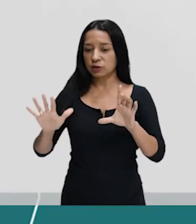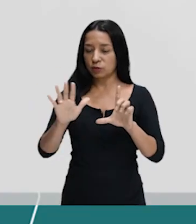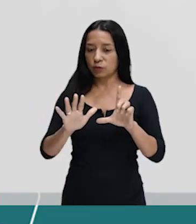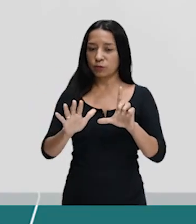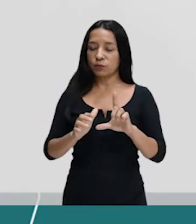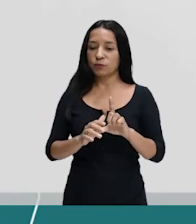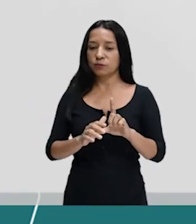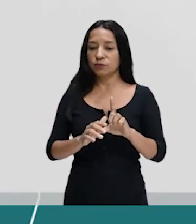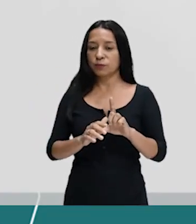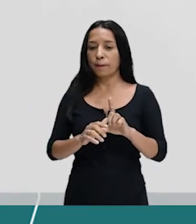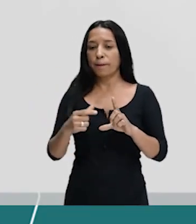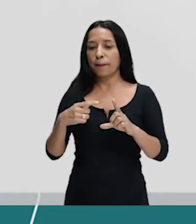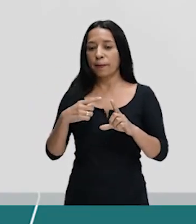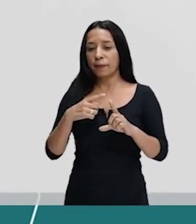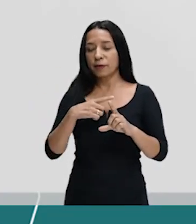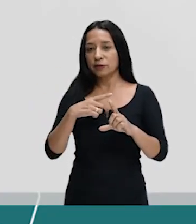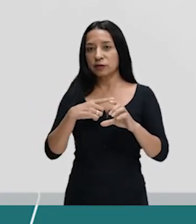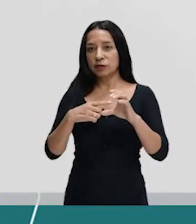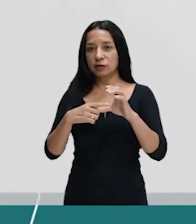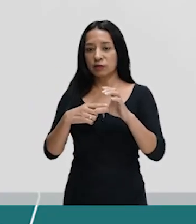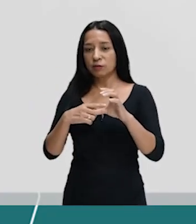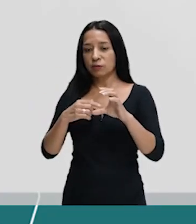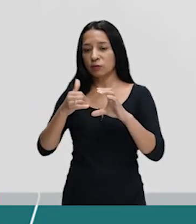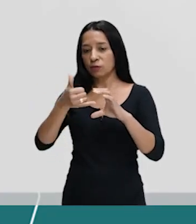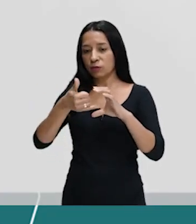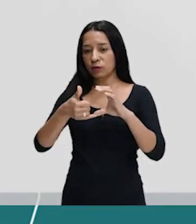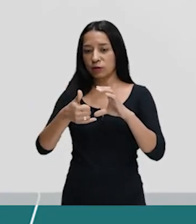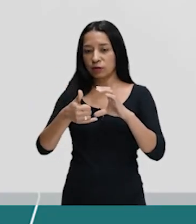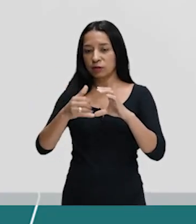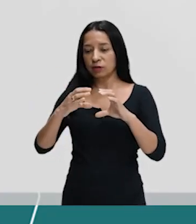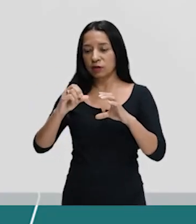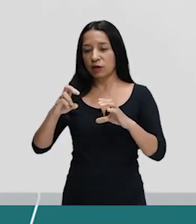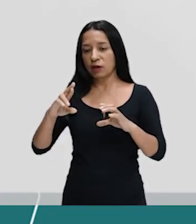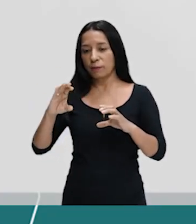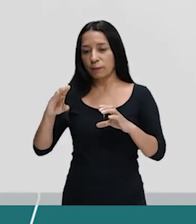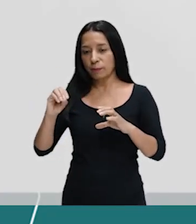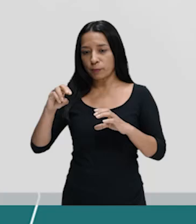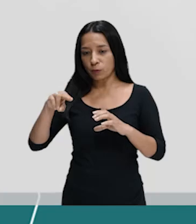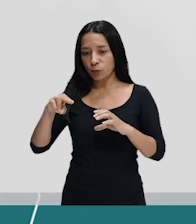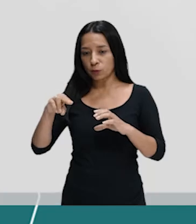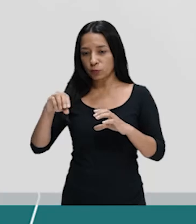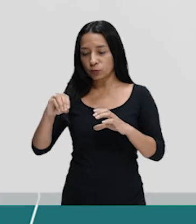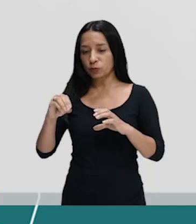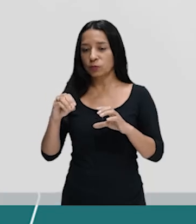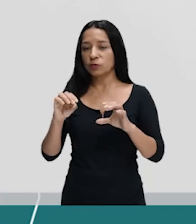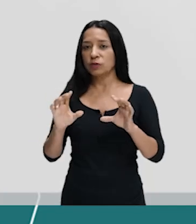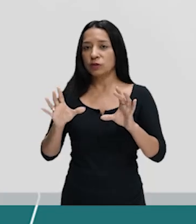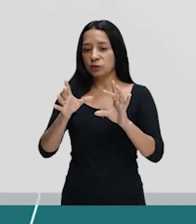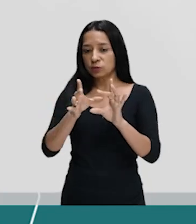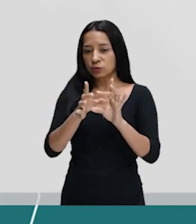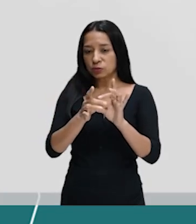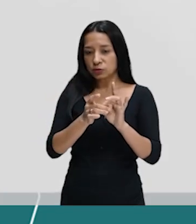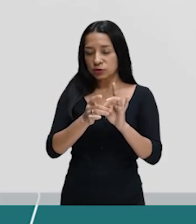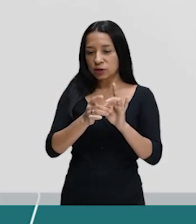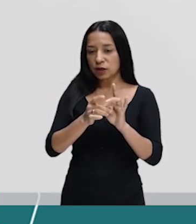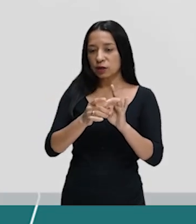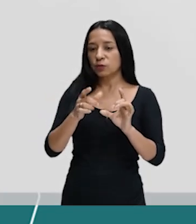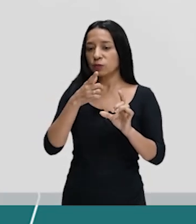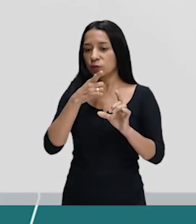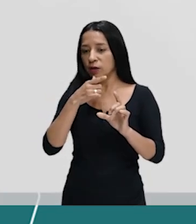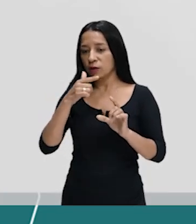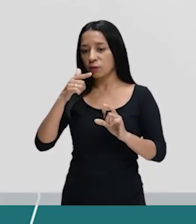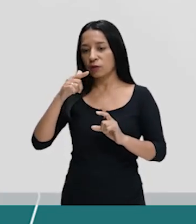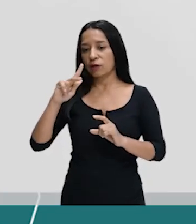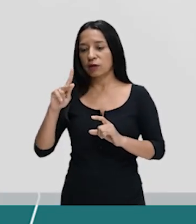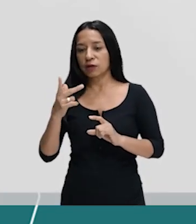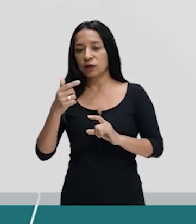encontrar o carbono, átomos de carbono, associado com molécula de água, né? H2O. E